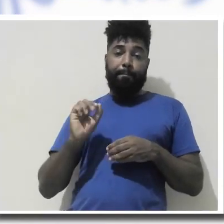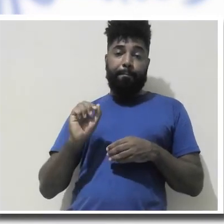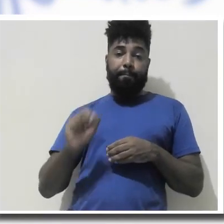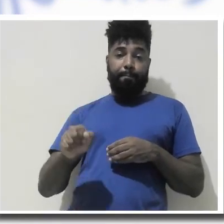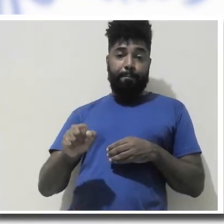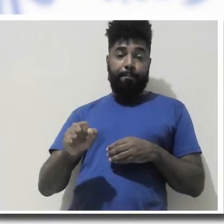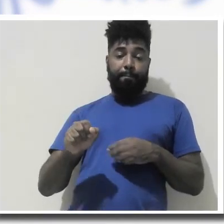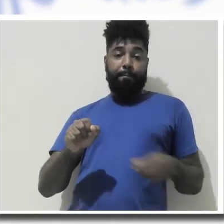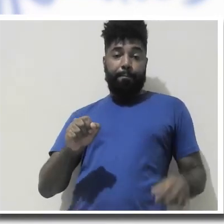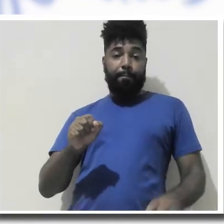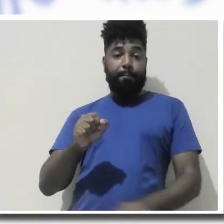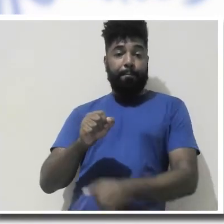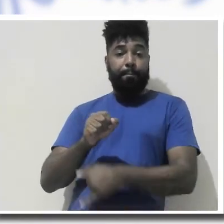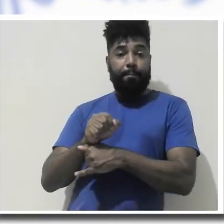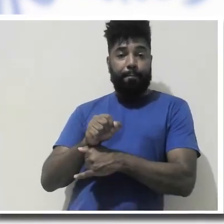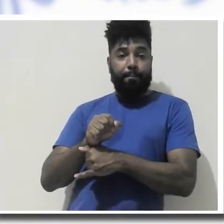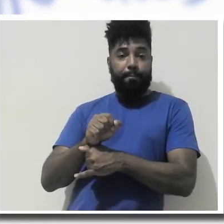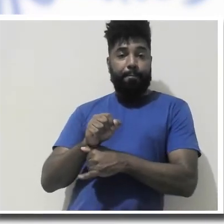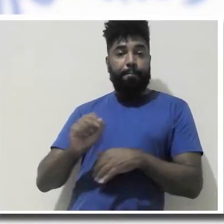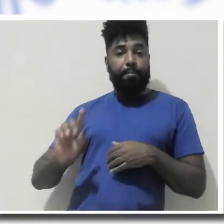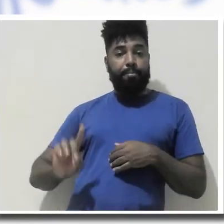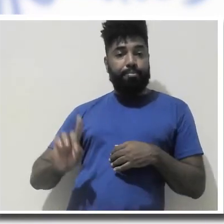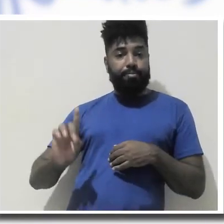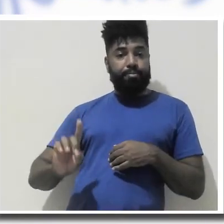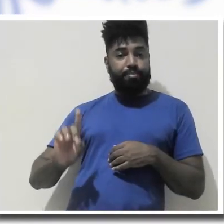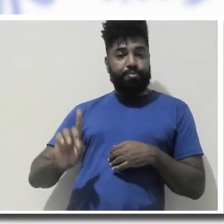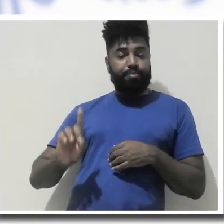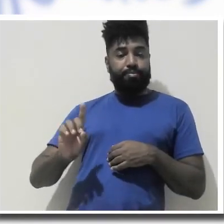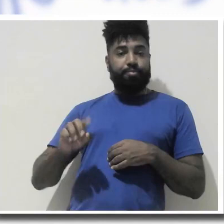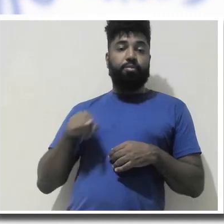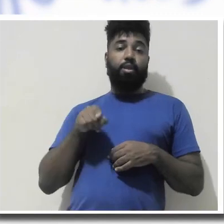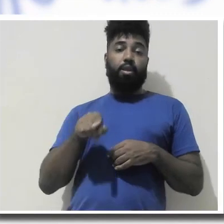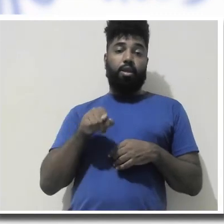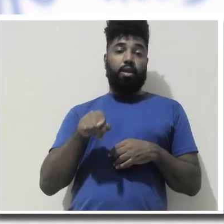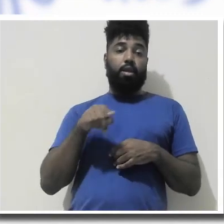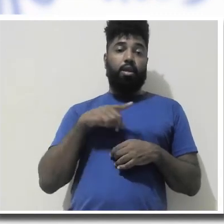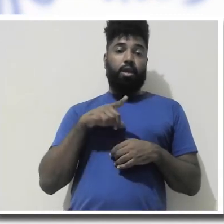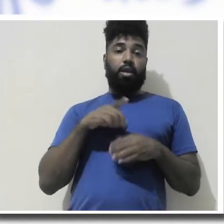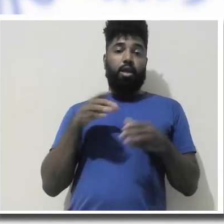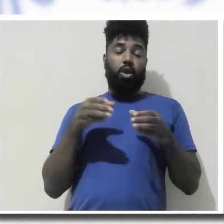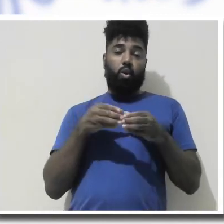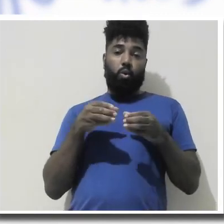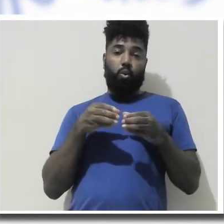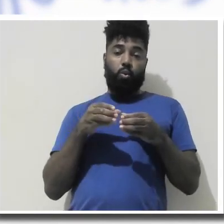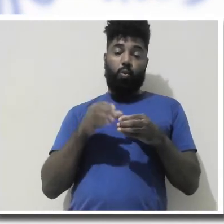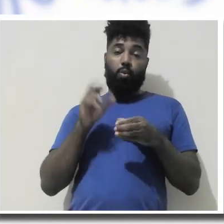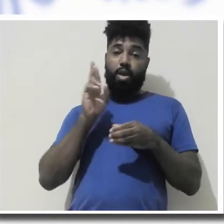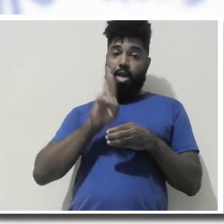direita. Aí eu estou representando os reais